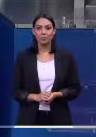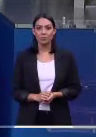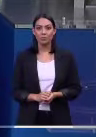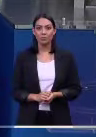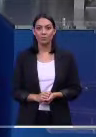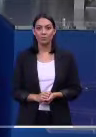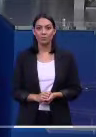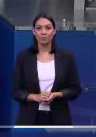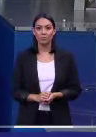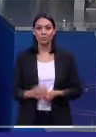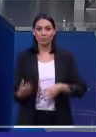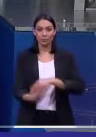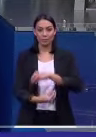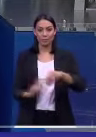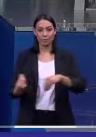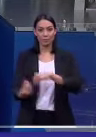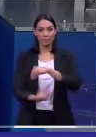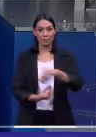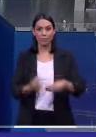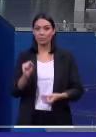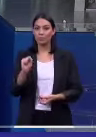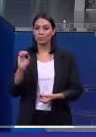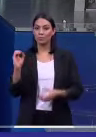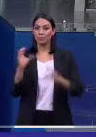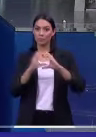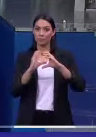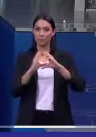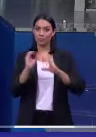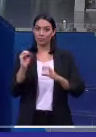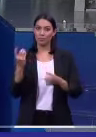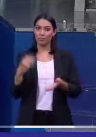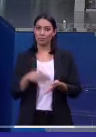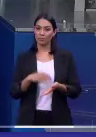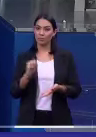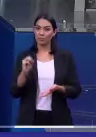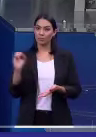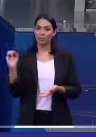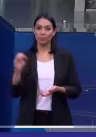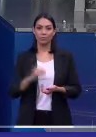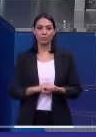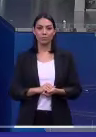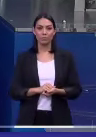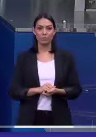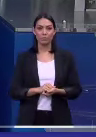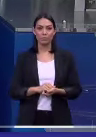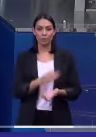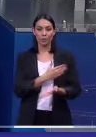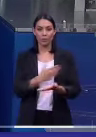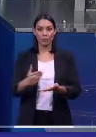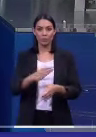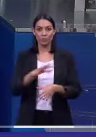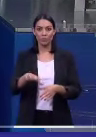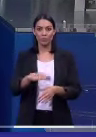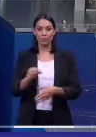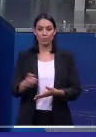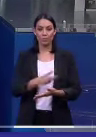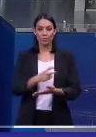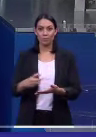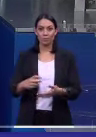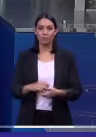Globo carregado, embaralhando, 80 bolas numeradas de 01 a 80. Começou o sorteio da